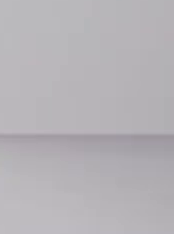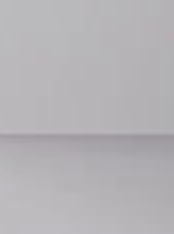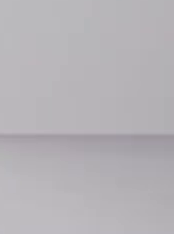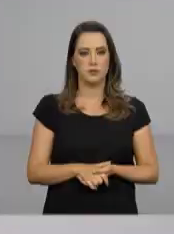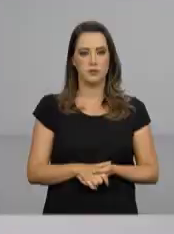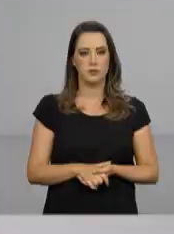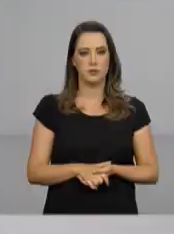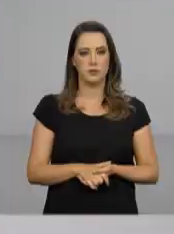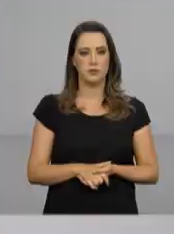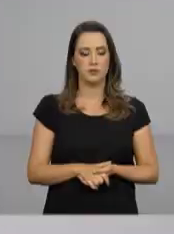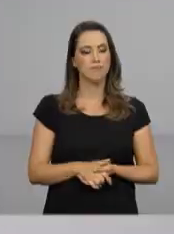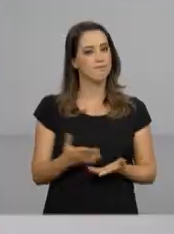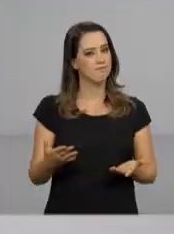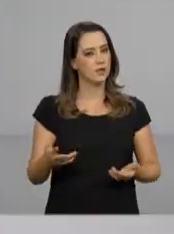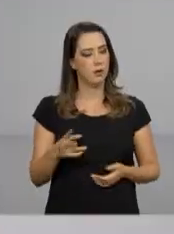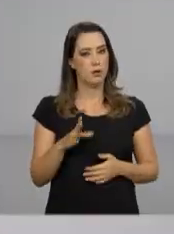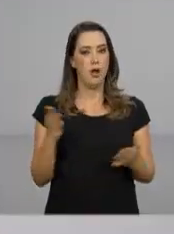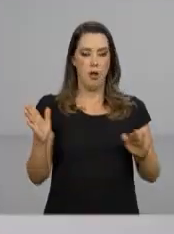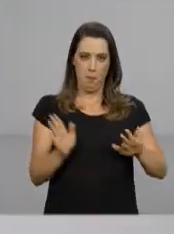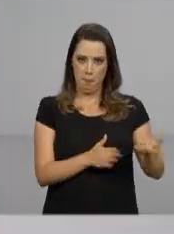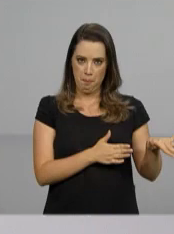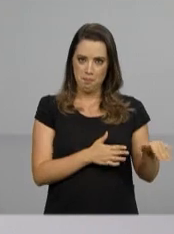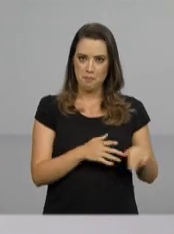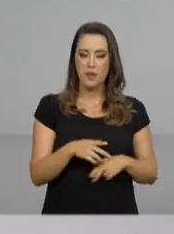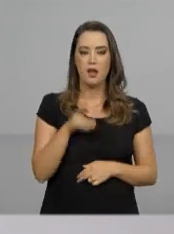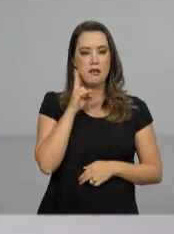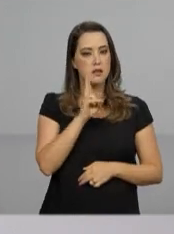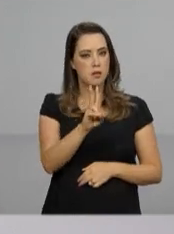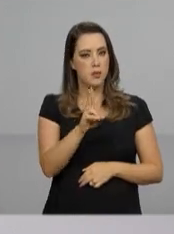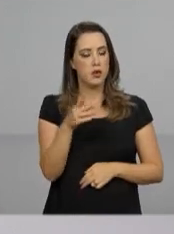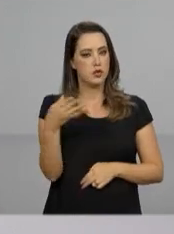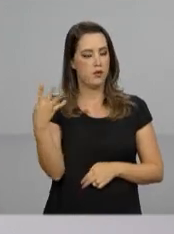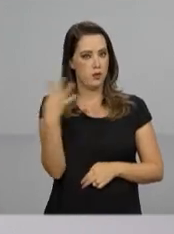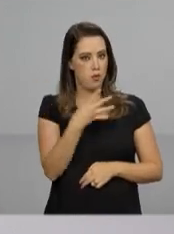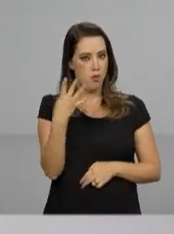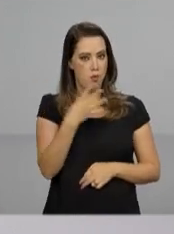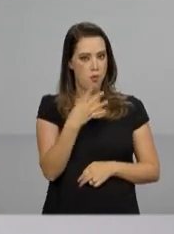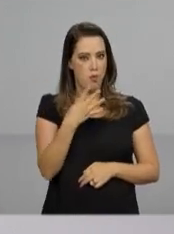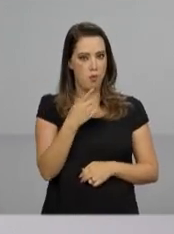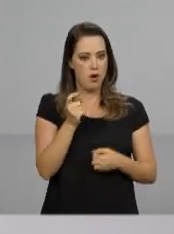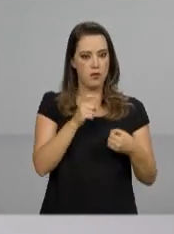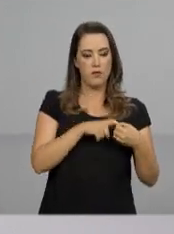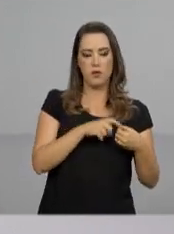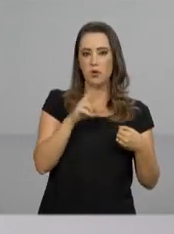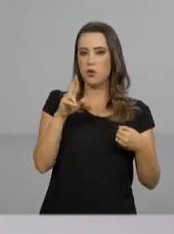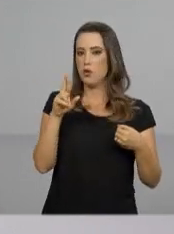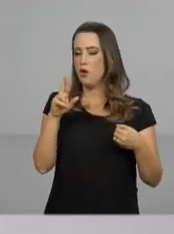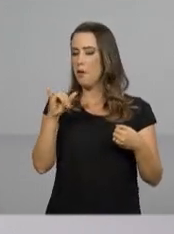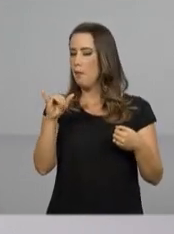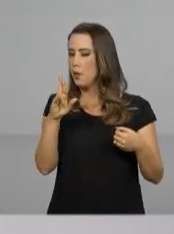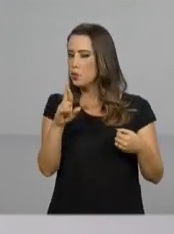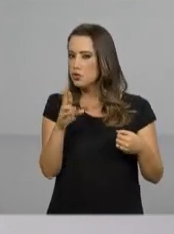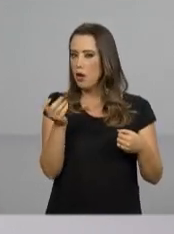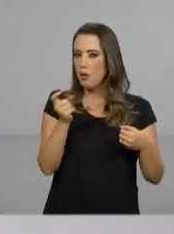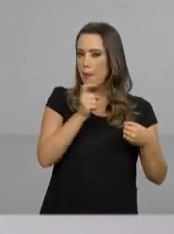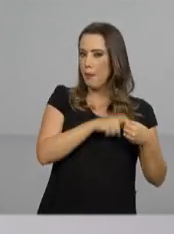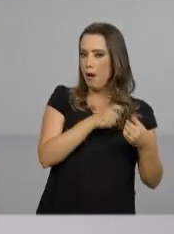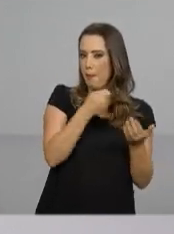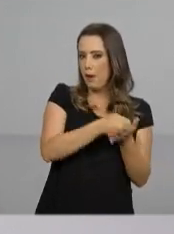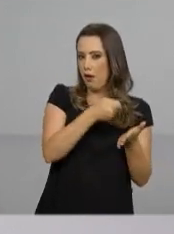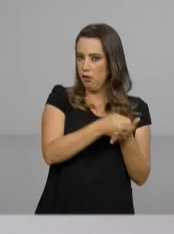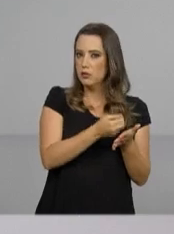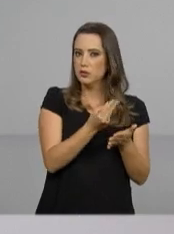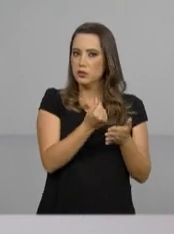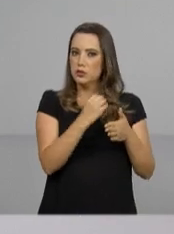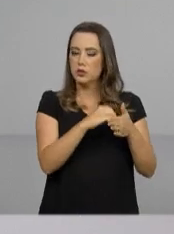A consulta ao quarto lote de restituição do Imposto de Renda 2018 estará disponível a partir das 9 horas